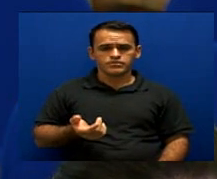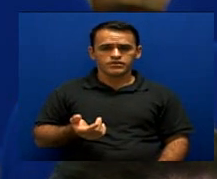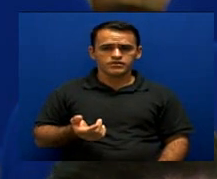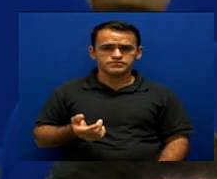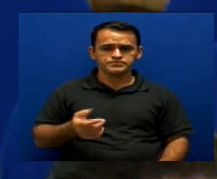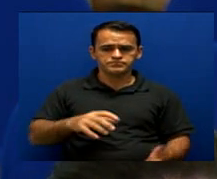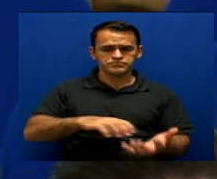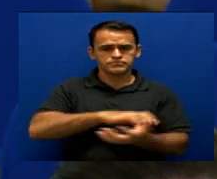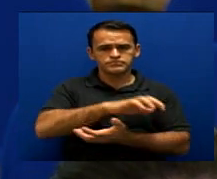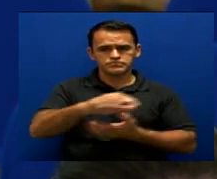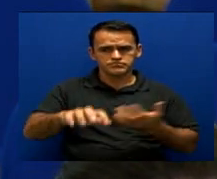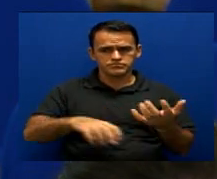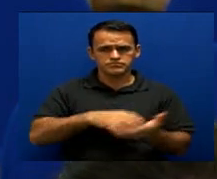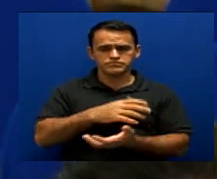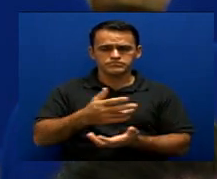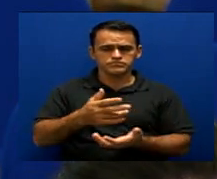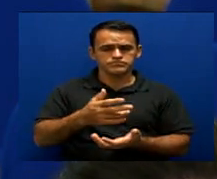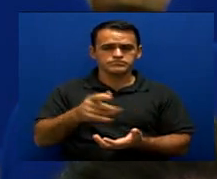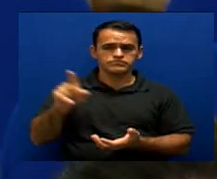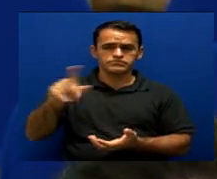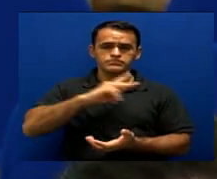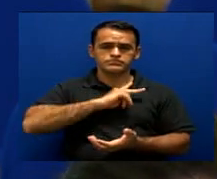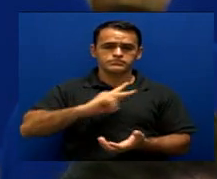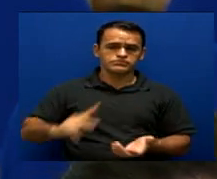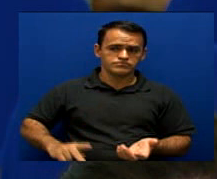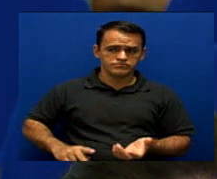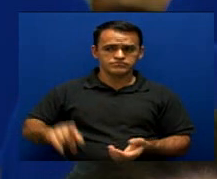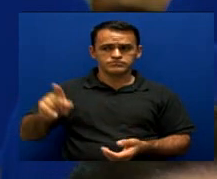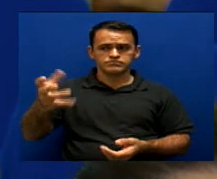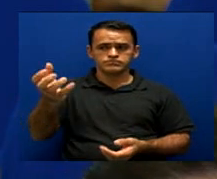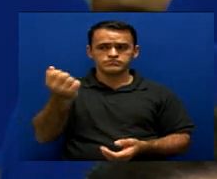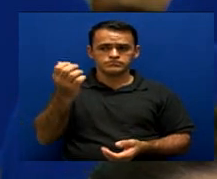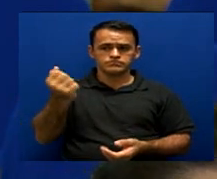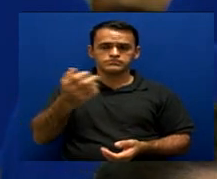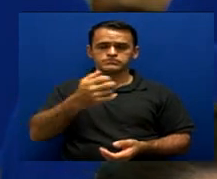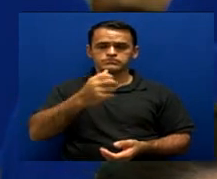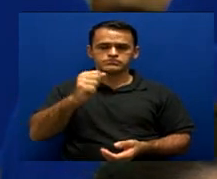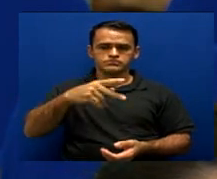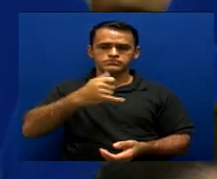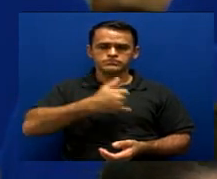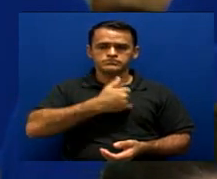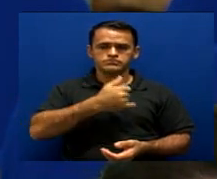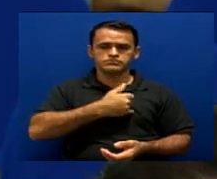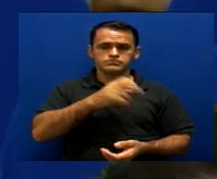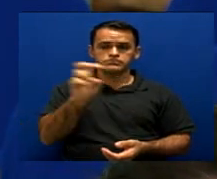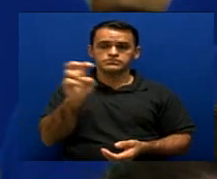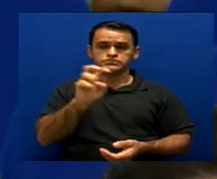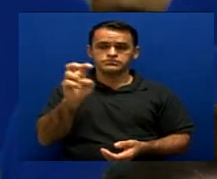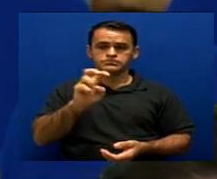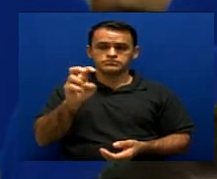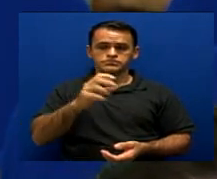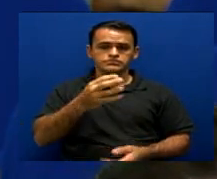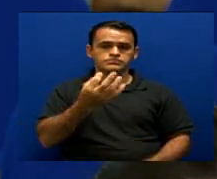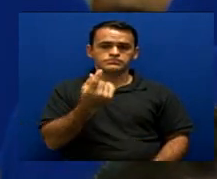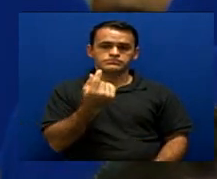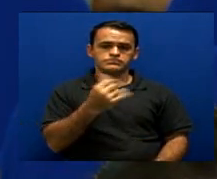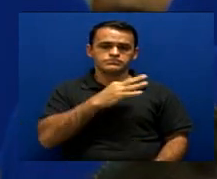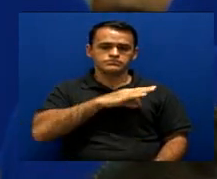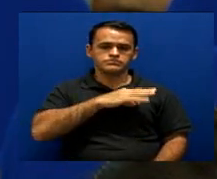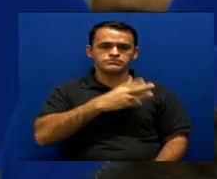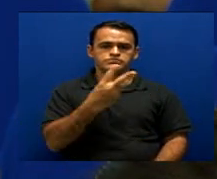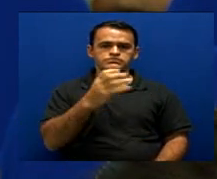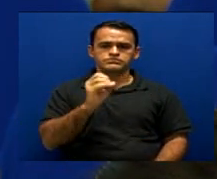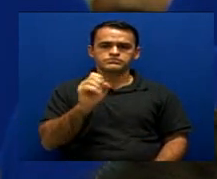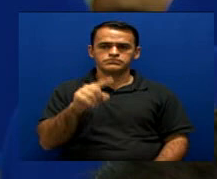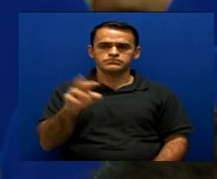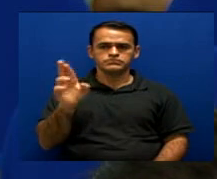uma reforma colocado por um presidente que se aposentou há 55 anos como 30 mil reais por mês então essa é uma grande contradição